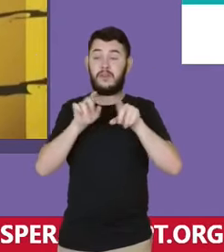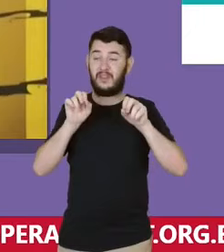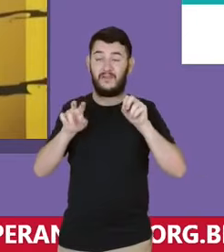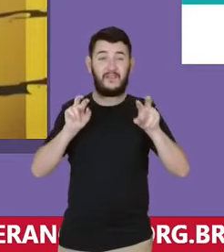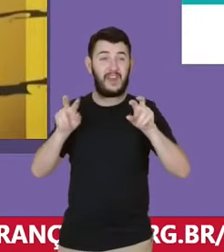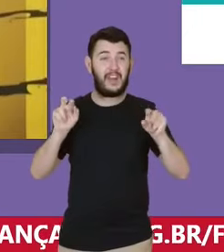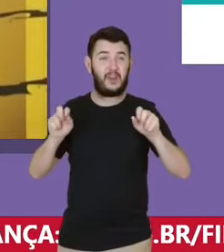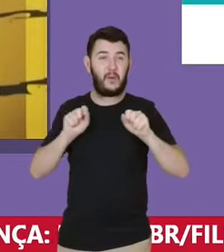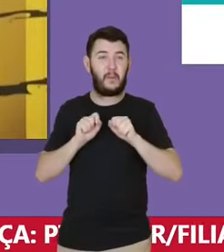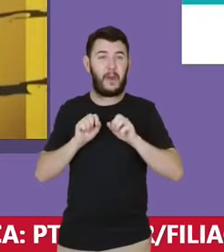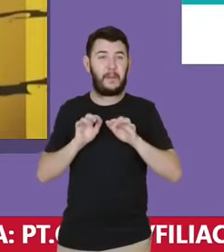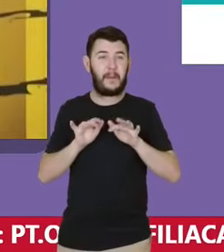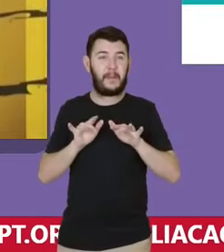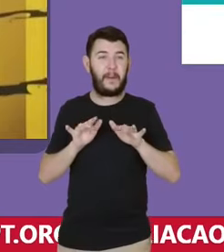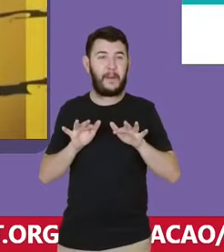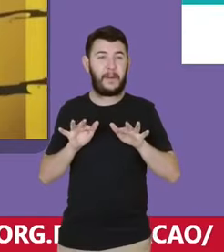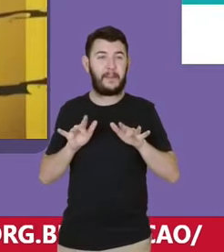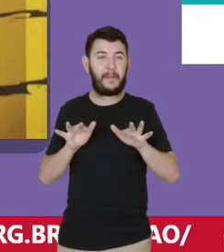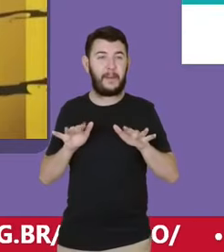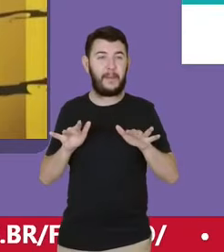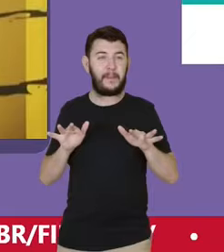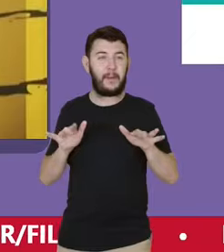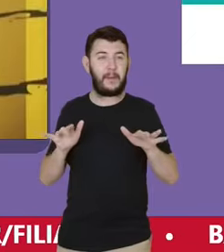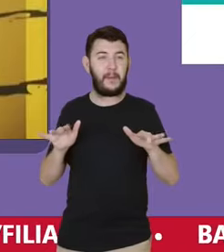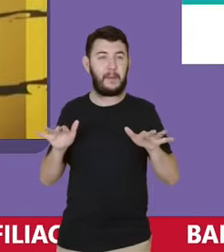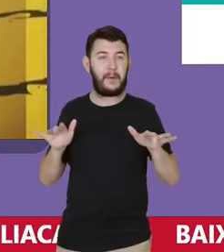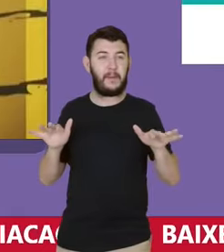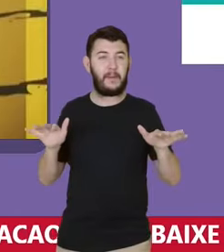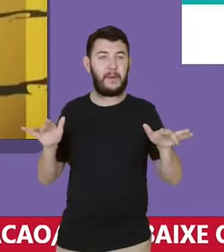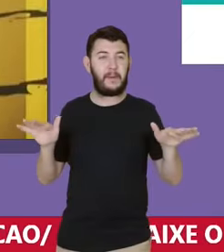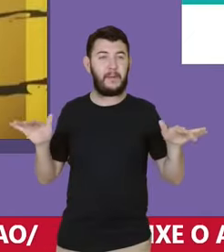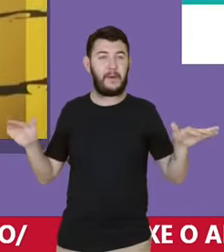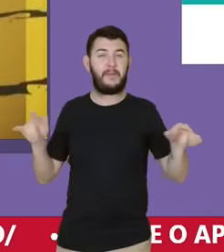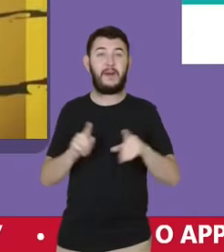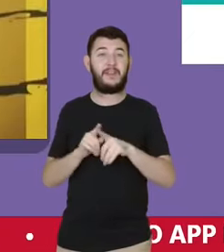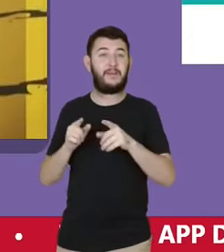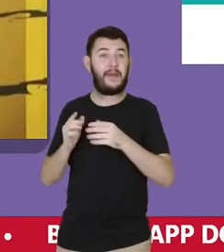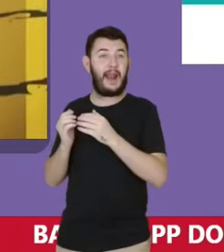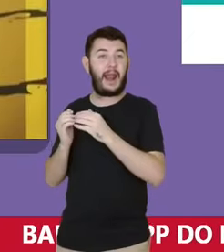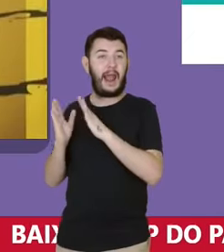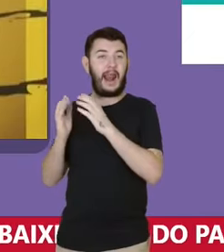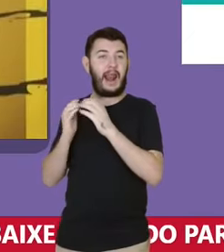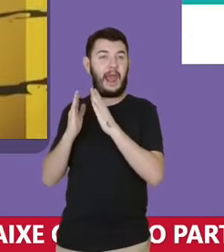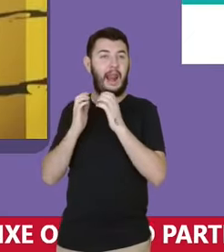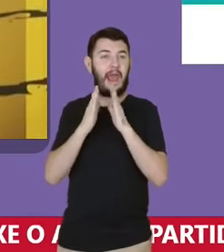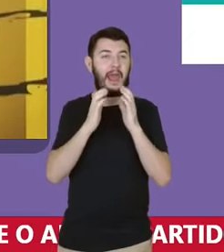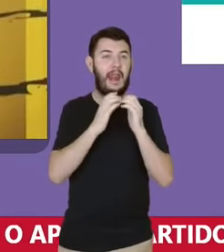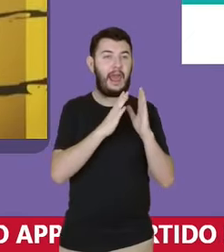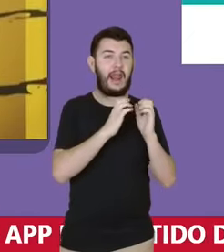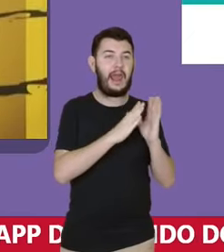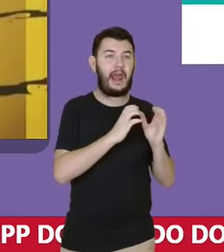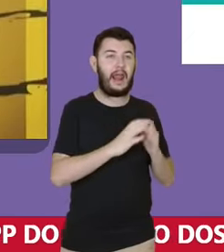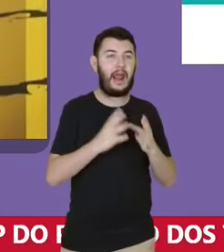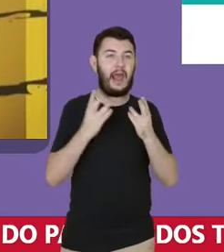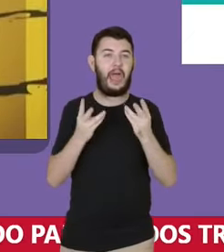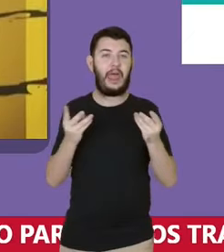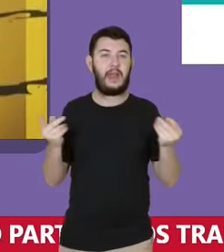e ele chega até os igarapés, né, destrói também as plantações, né, das